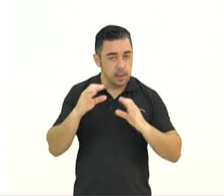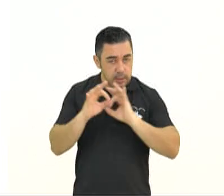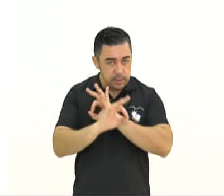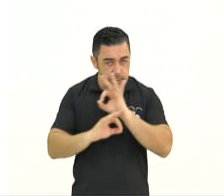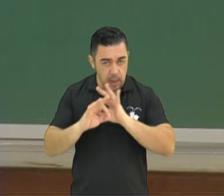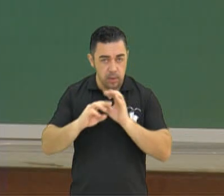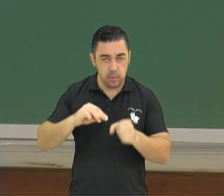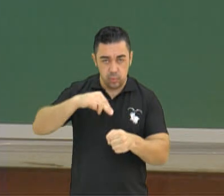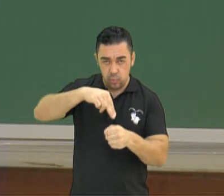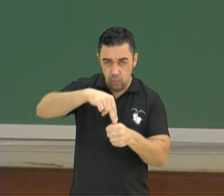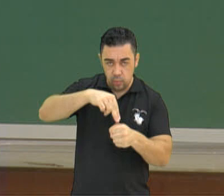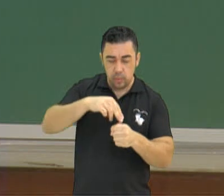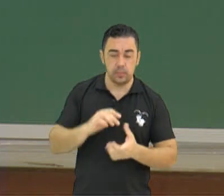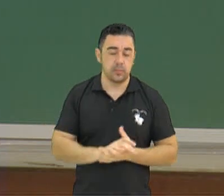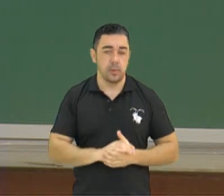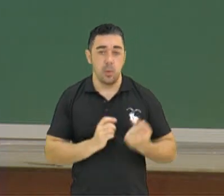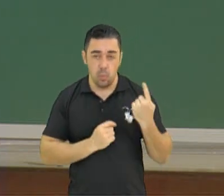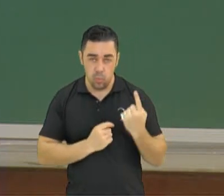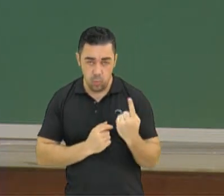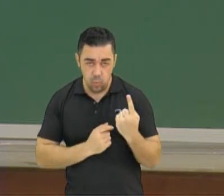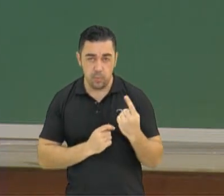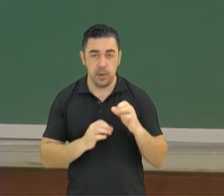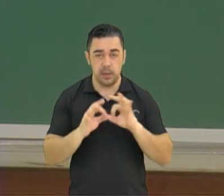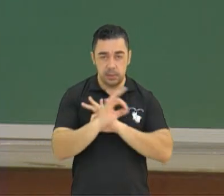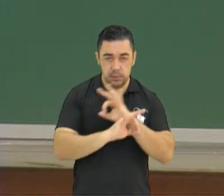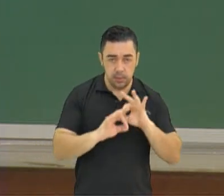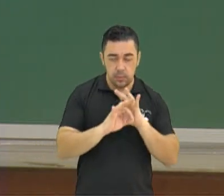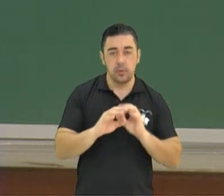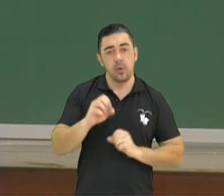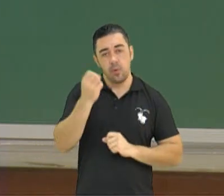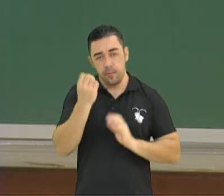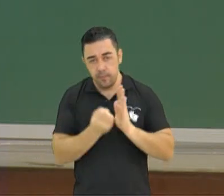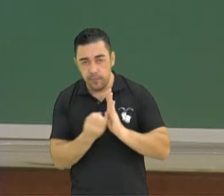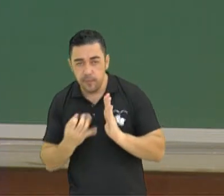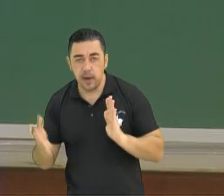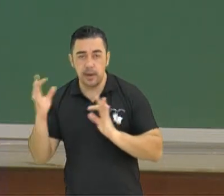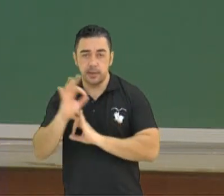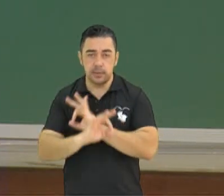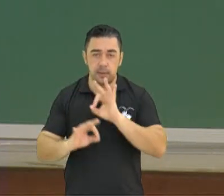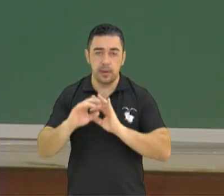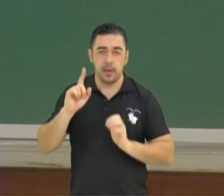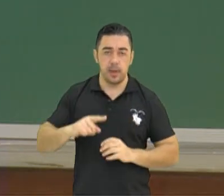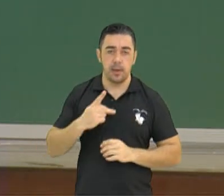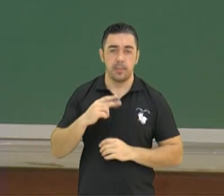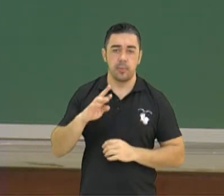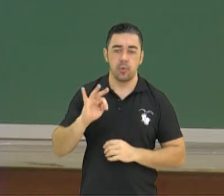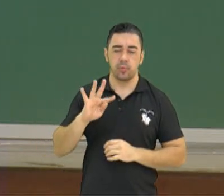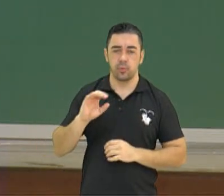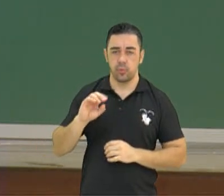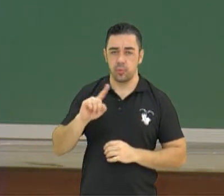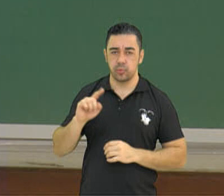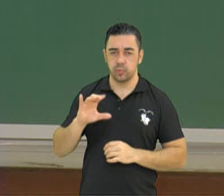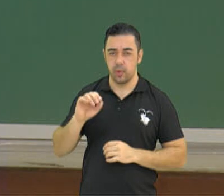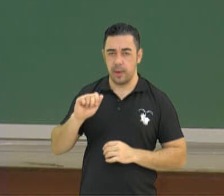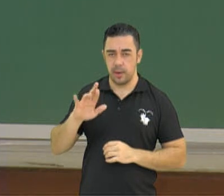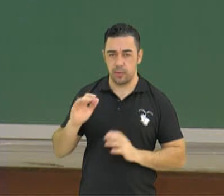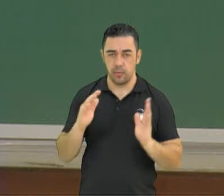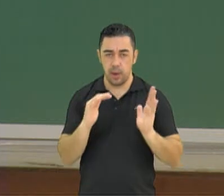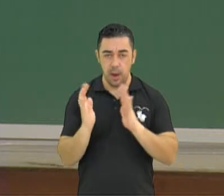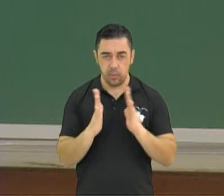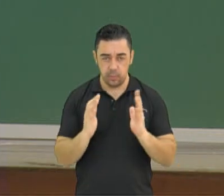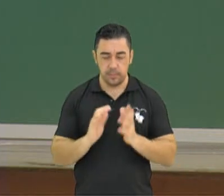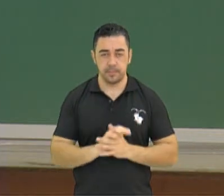São unicelulares ou pluricelulares, autótrofos ou heterótrofos, e são os protozoários e as algas. Fungi também